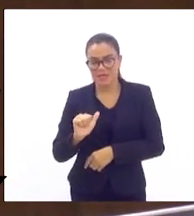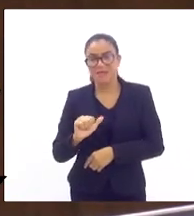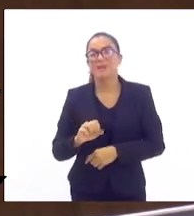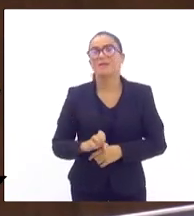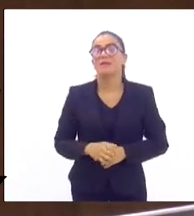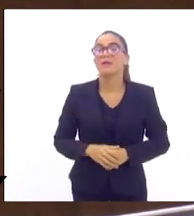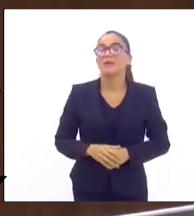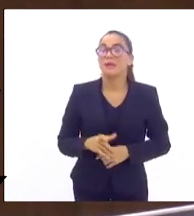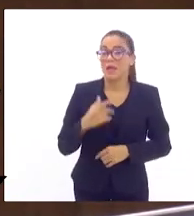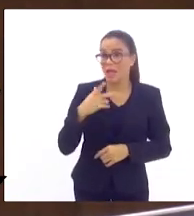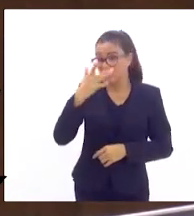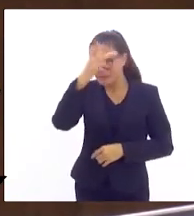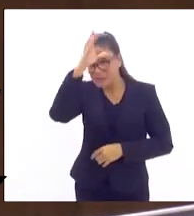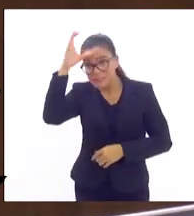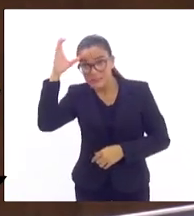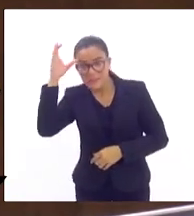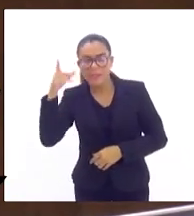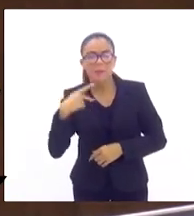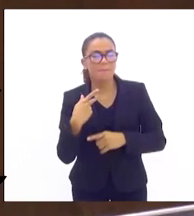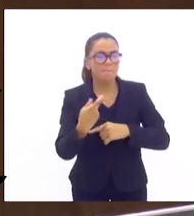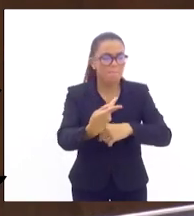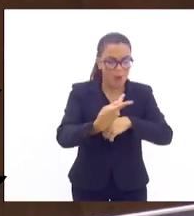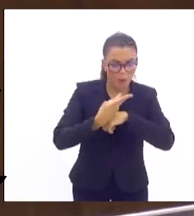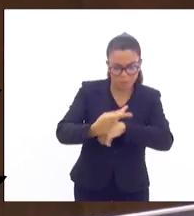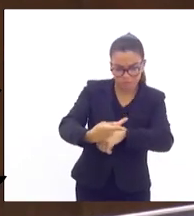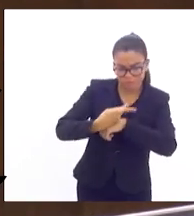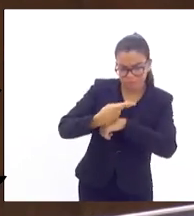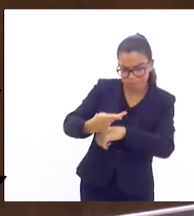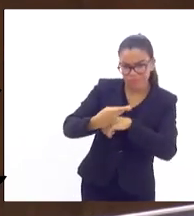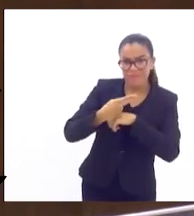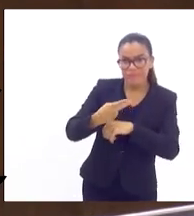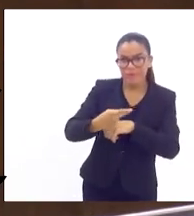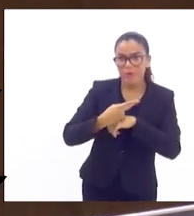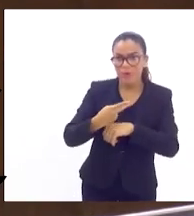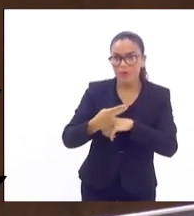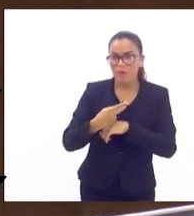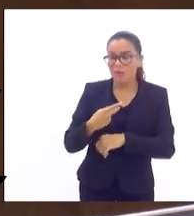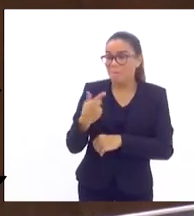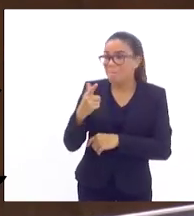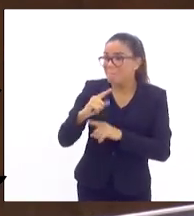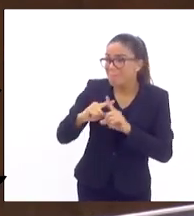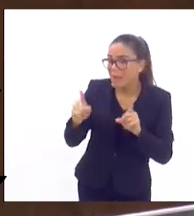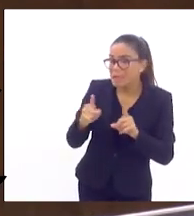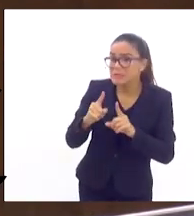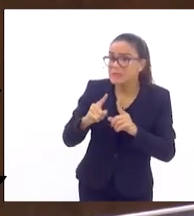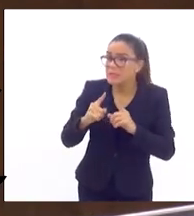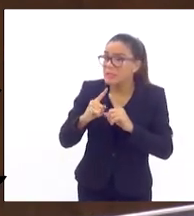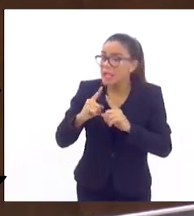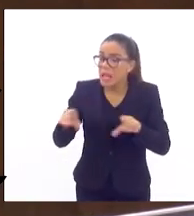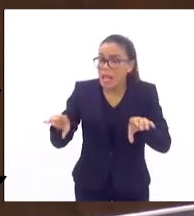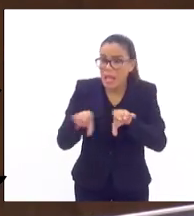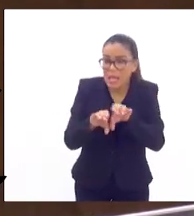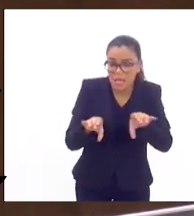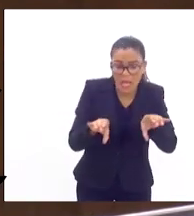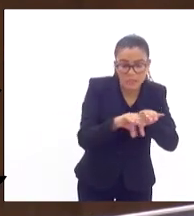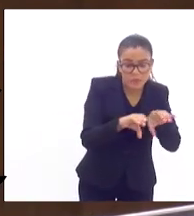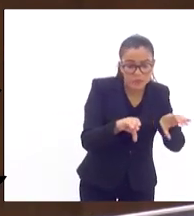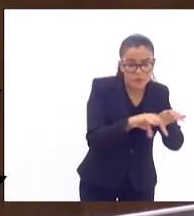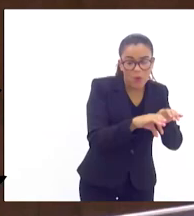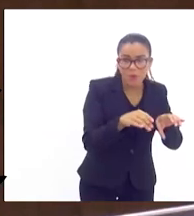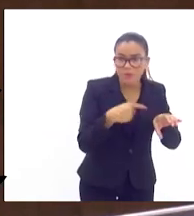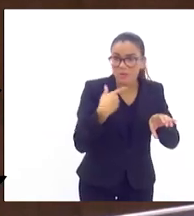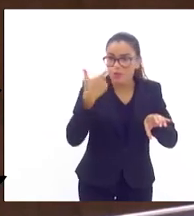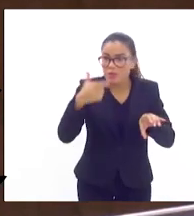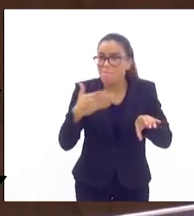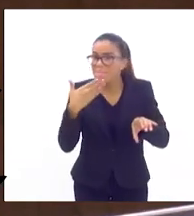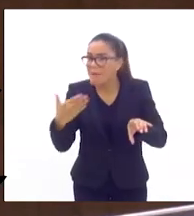a clientes que estejam procurando a nossa agência para solicitar novas ligações e não estejam sendo abertas novas ligações, provavelmente é